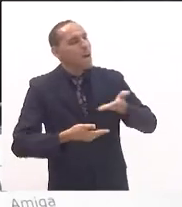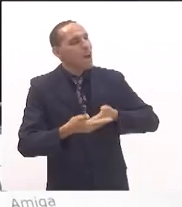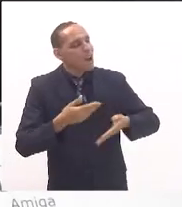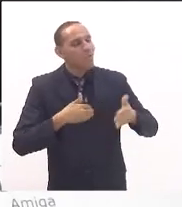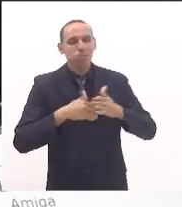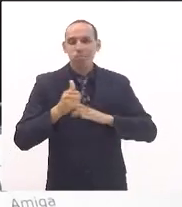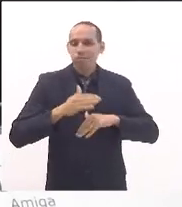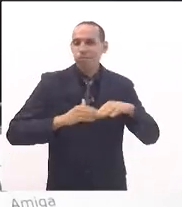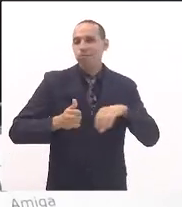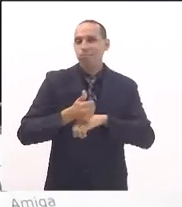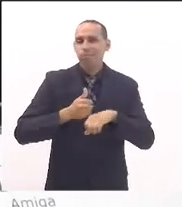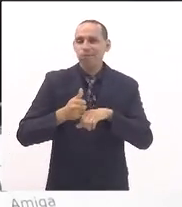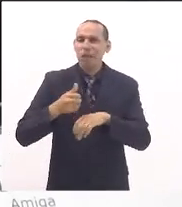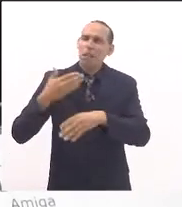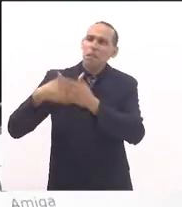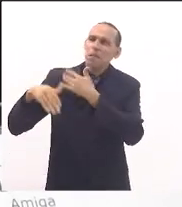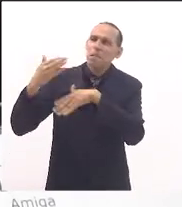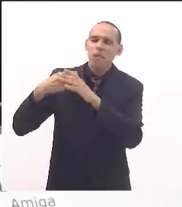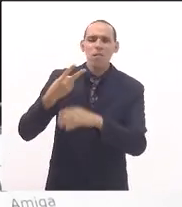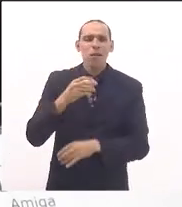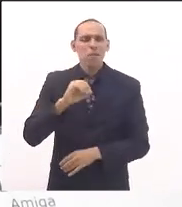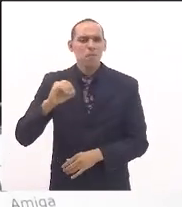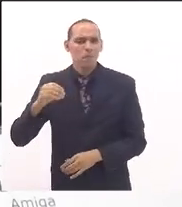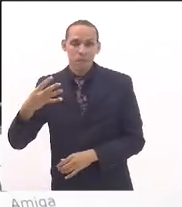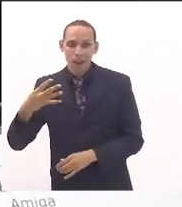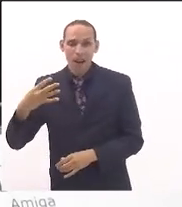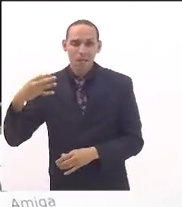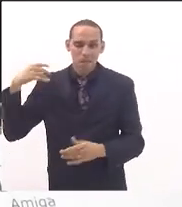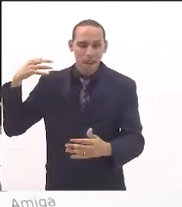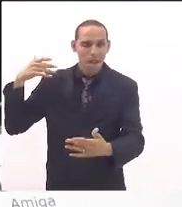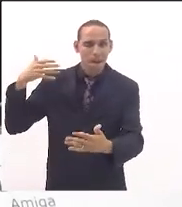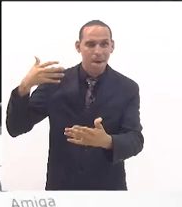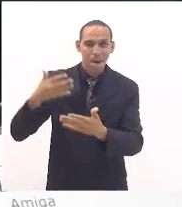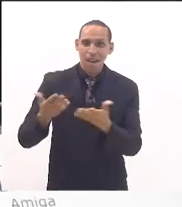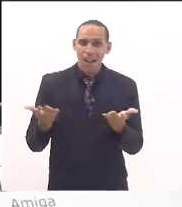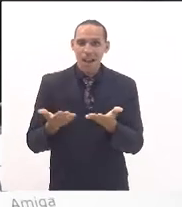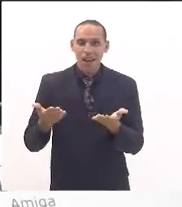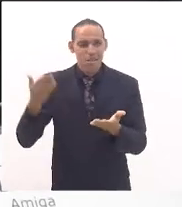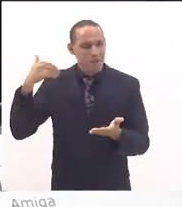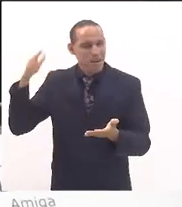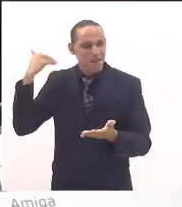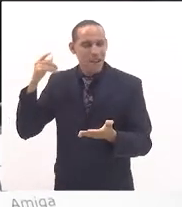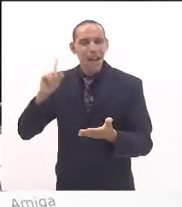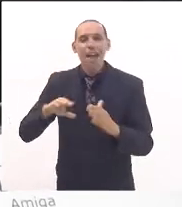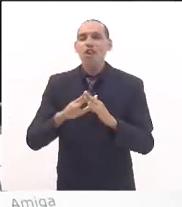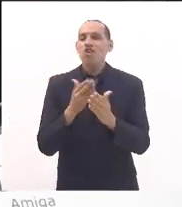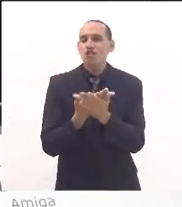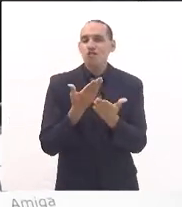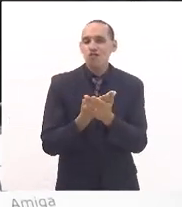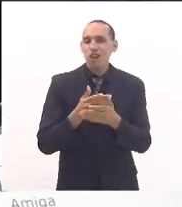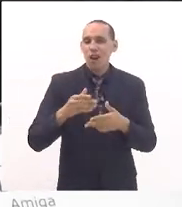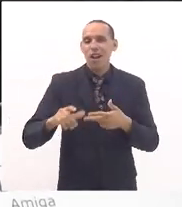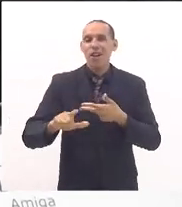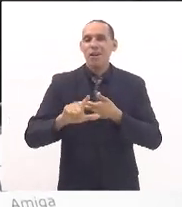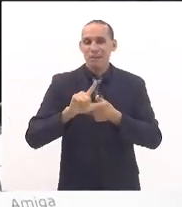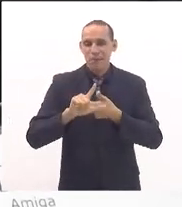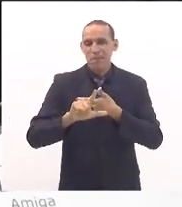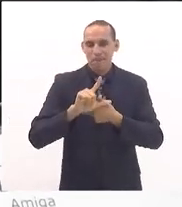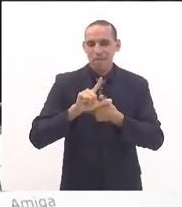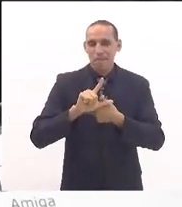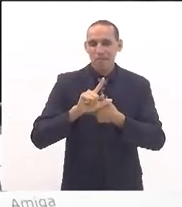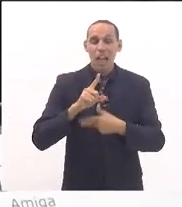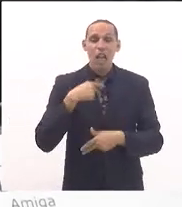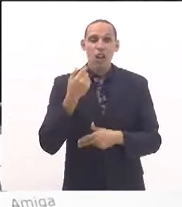começaram por volta de 2004 na época da escola do Legislativo quando